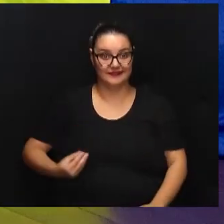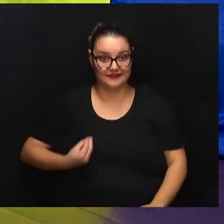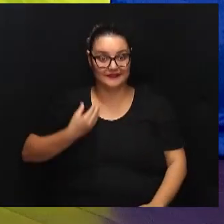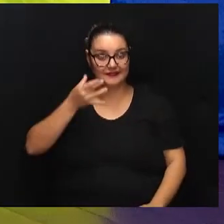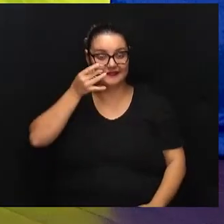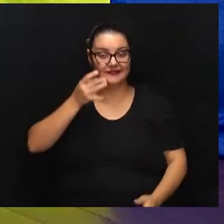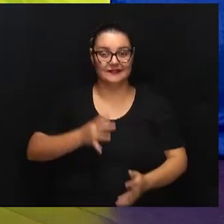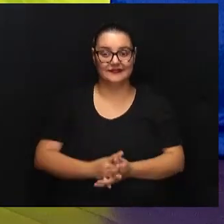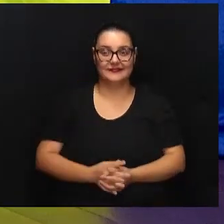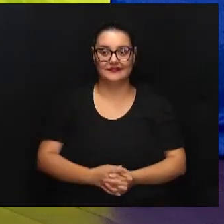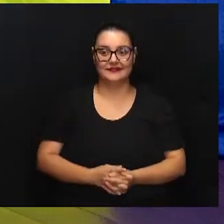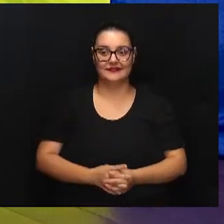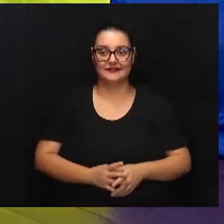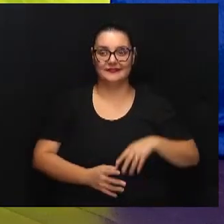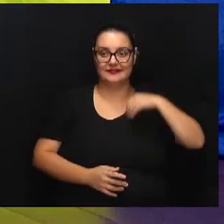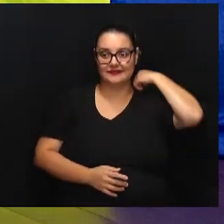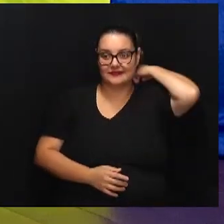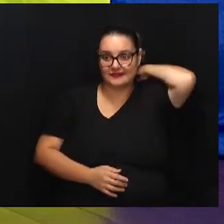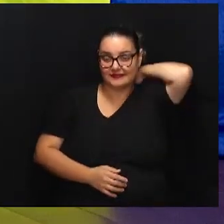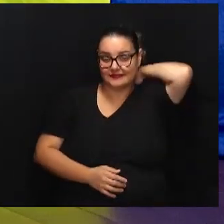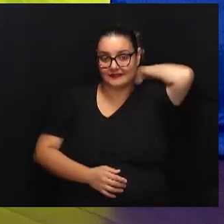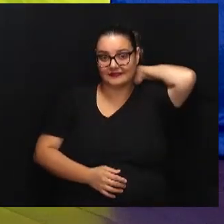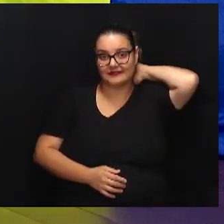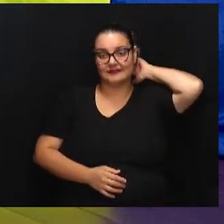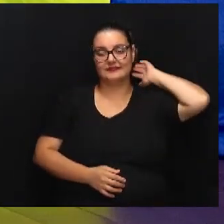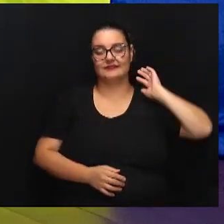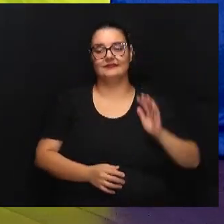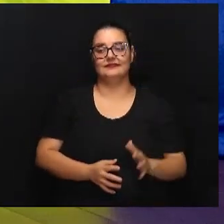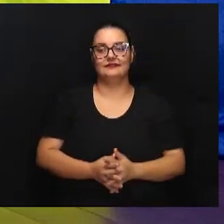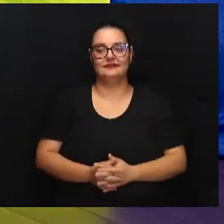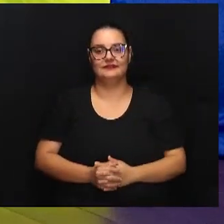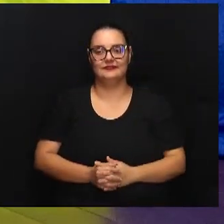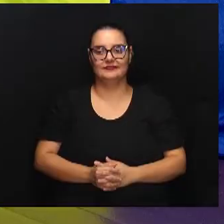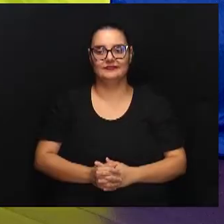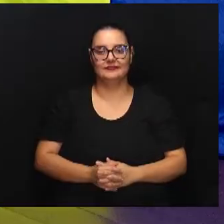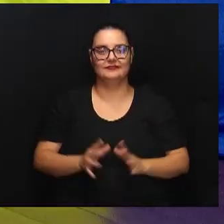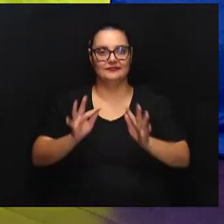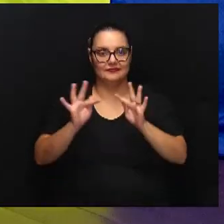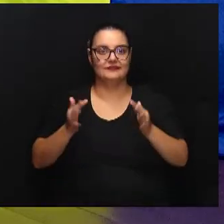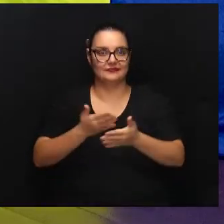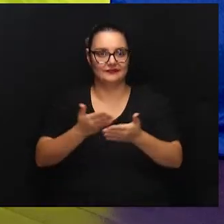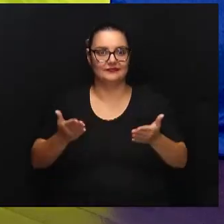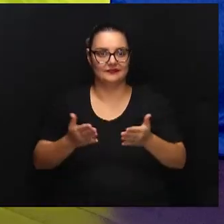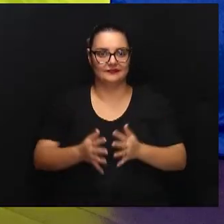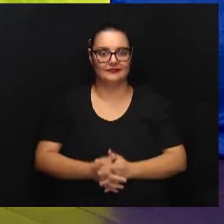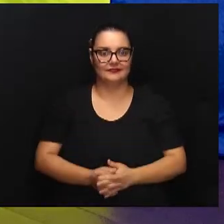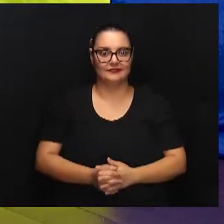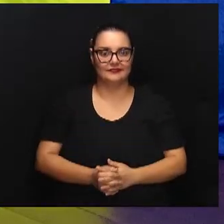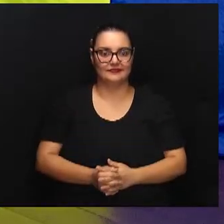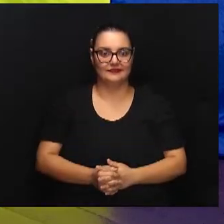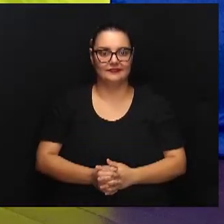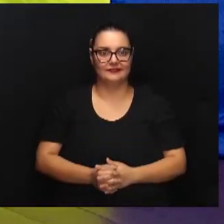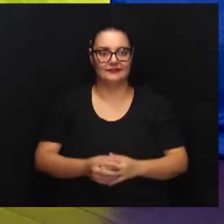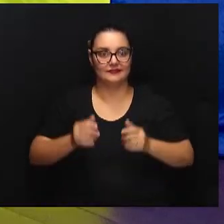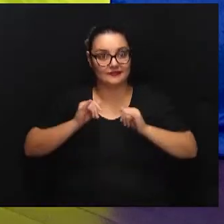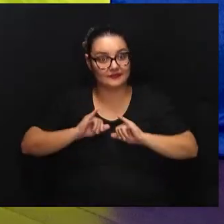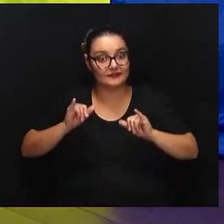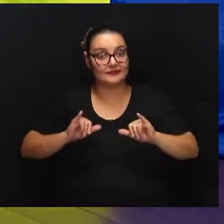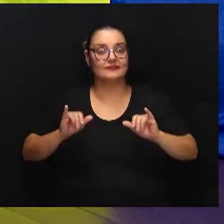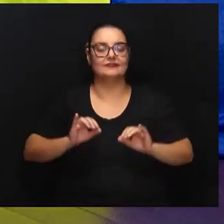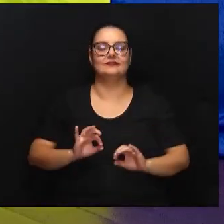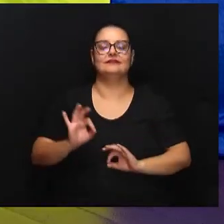até hoje. Né? Ainda estamos aqui, né? E, enfim, eu acho que eu fico muito feliz que vocês